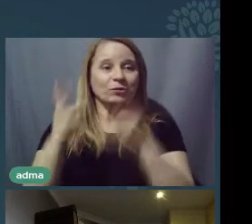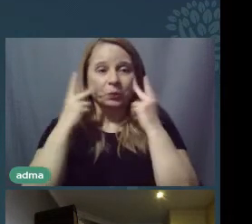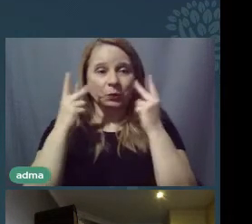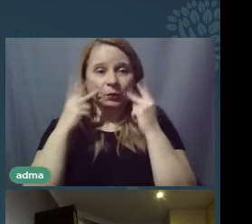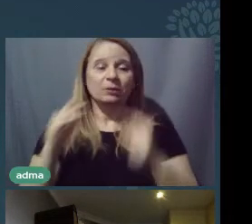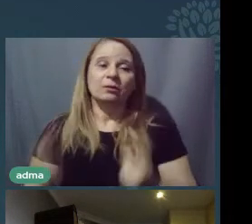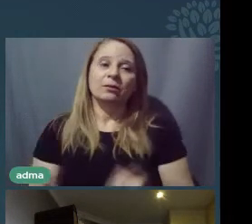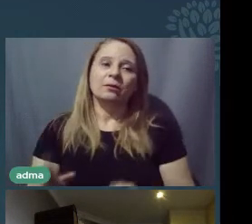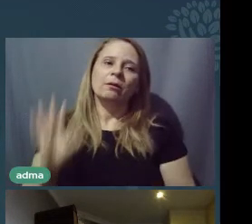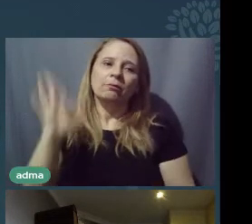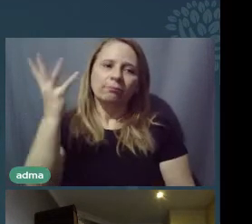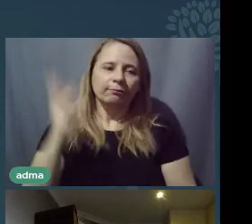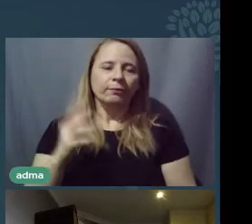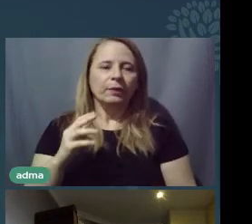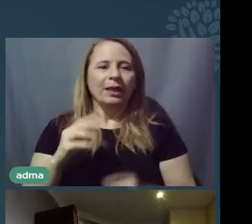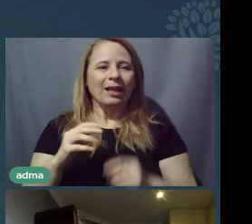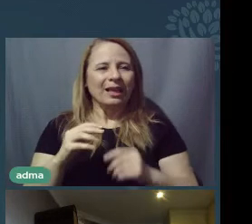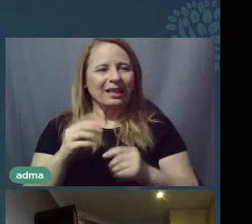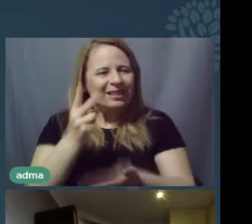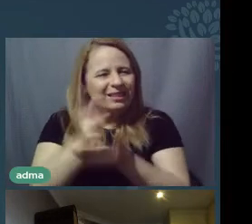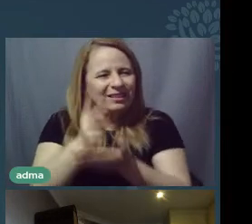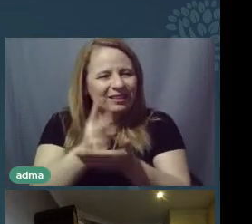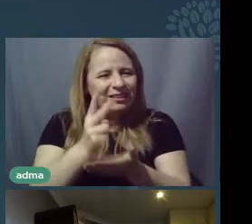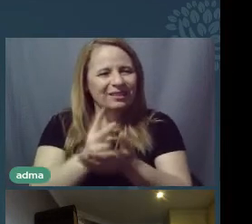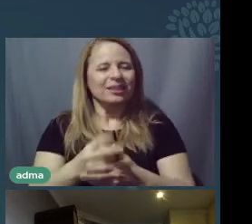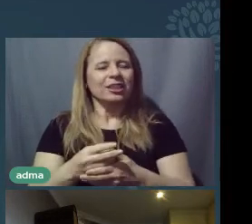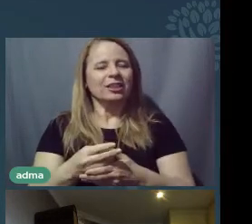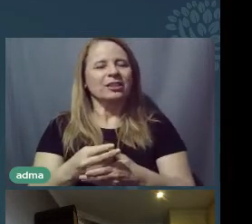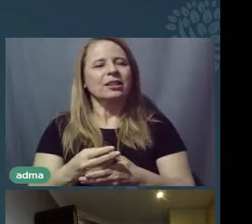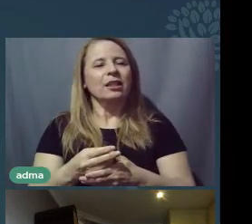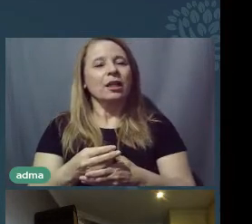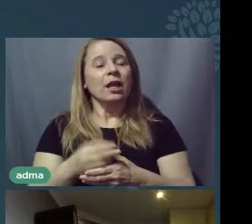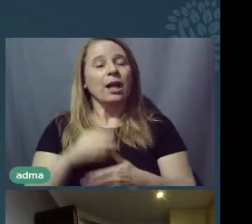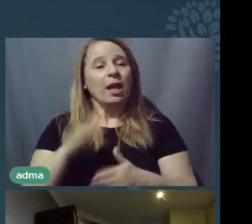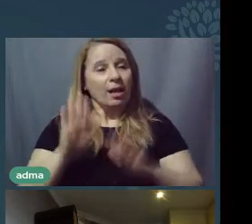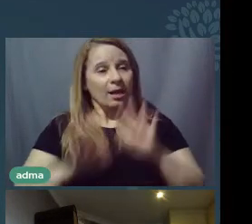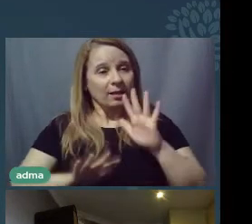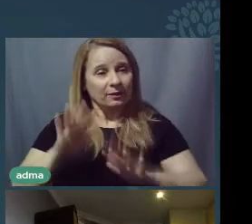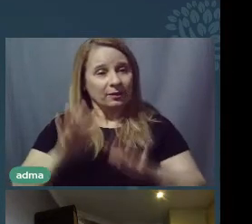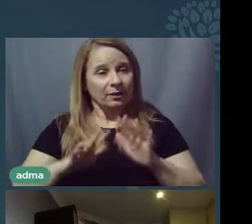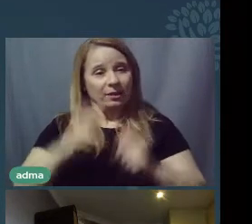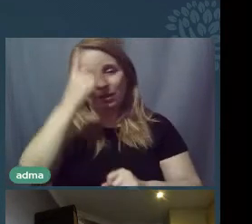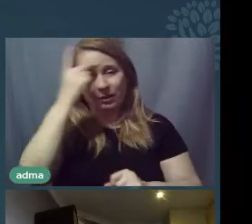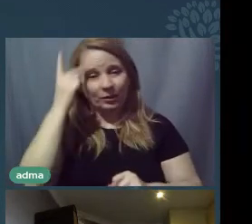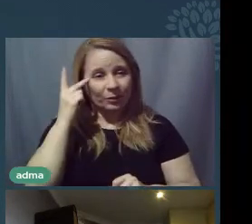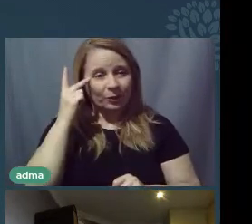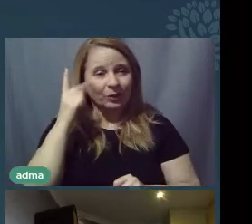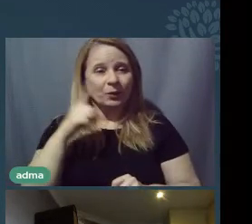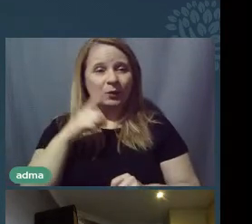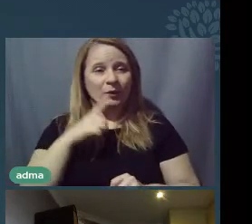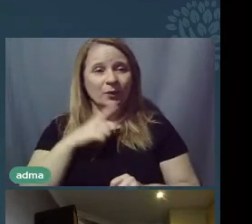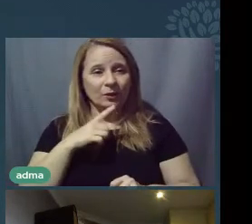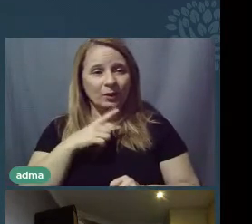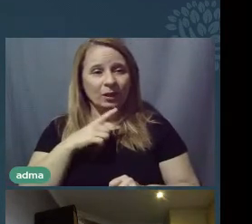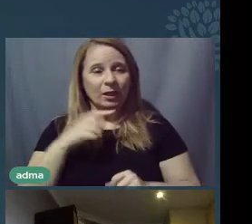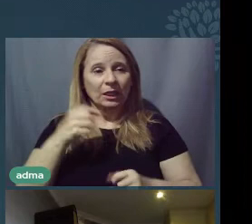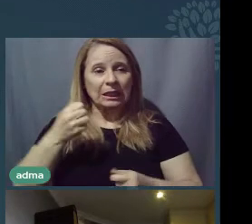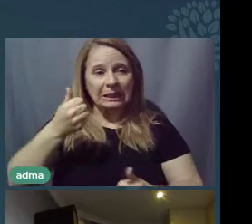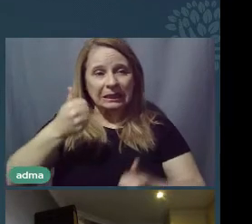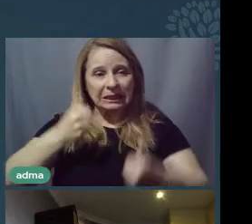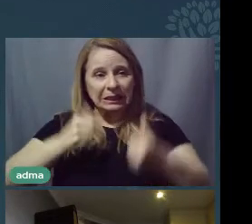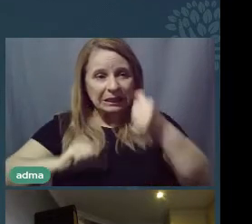inflamatório crônico e persistente, que fica mesmo nas fases fora da crise,